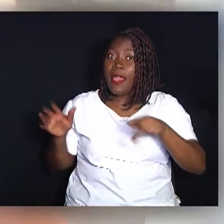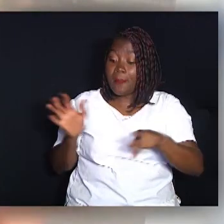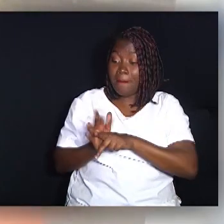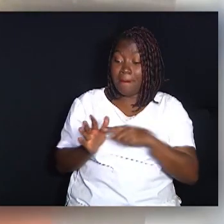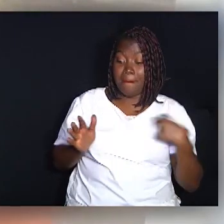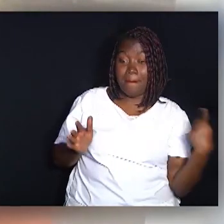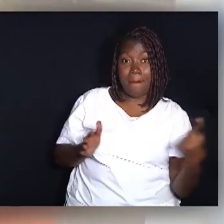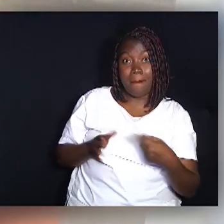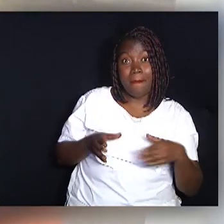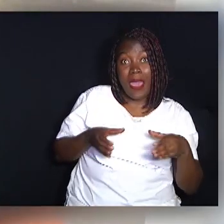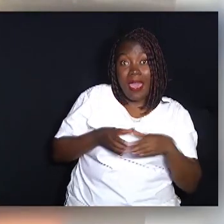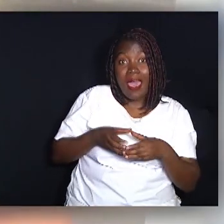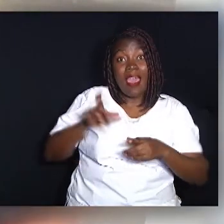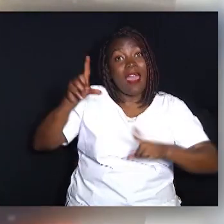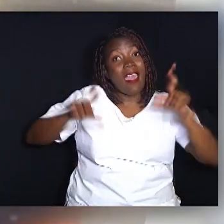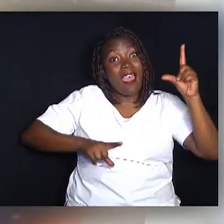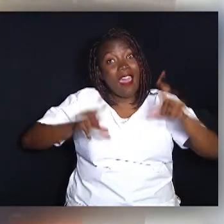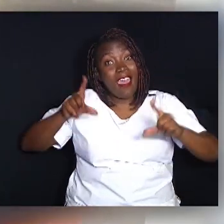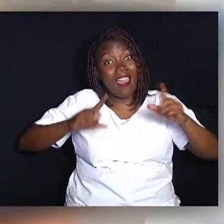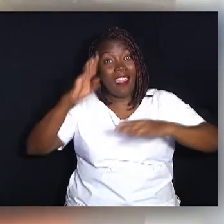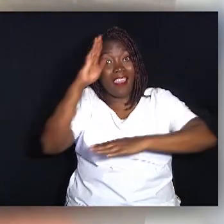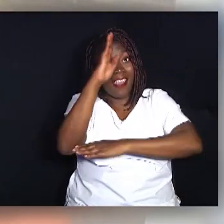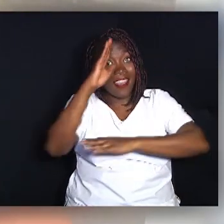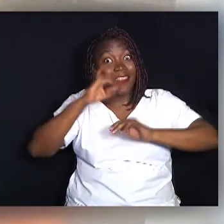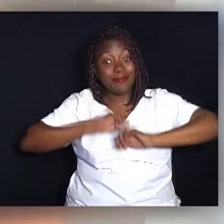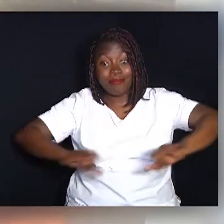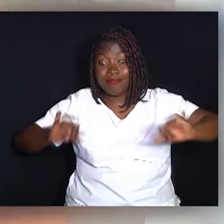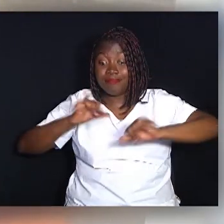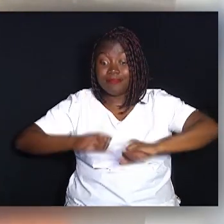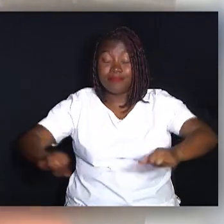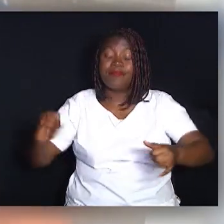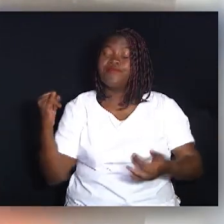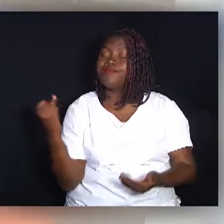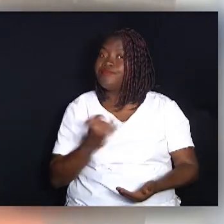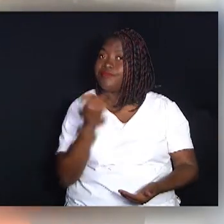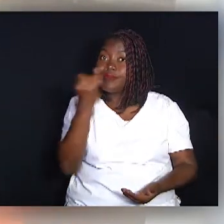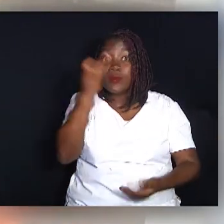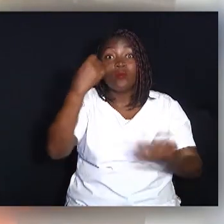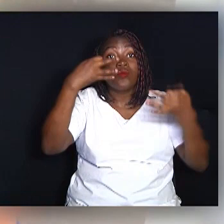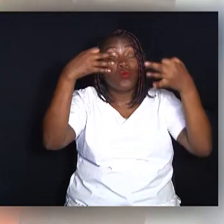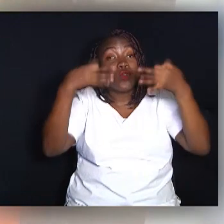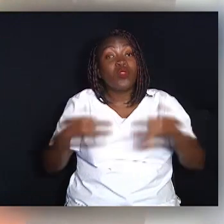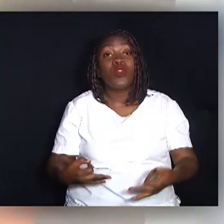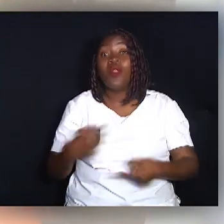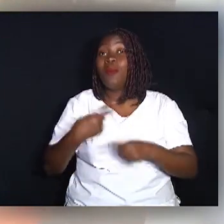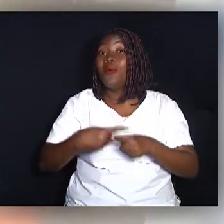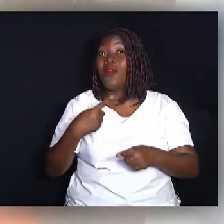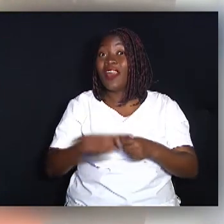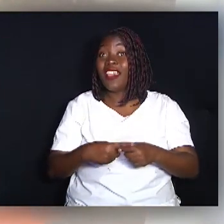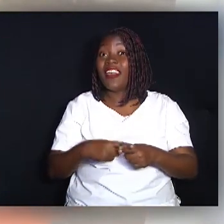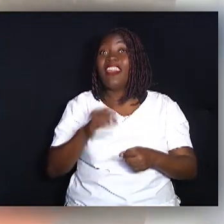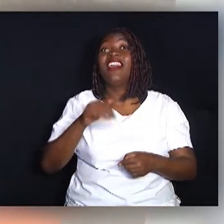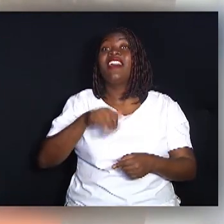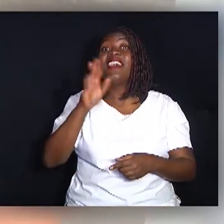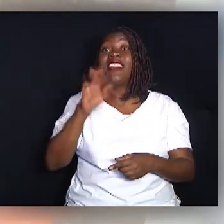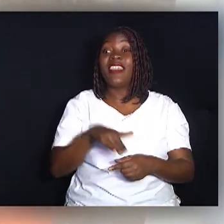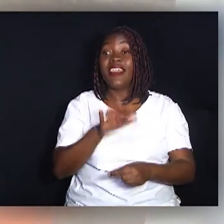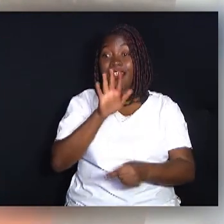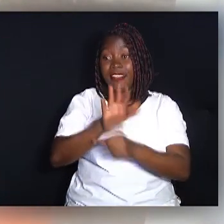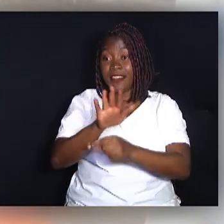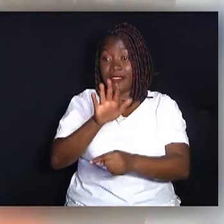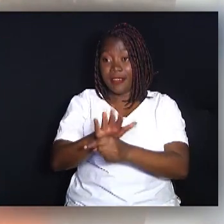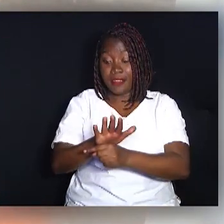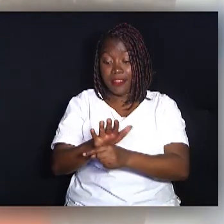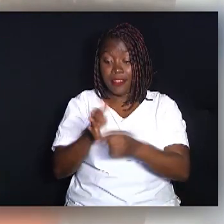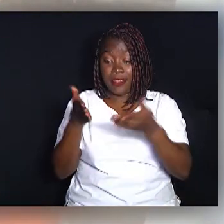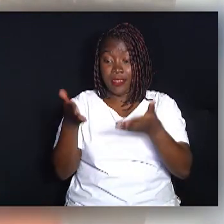para que isso possa ser divulgado é fundamental. E nada mais justo, porque quem tem feito isso hoje na cidade de Campinas tem